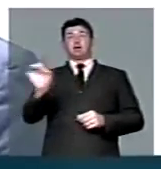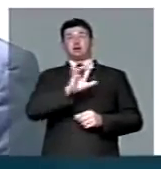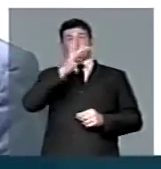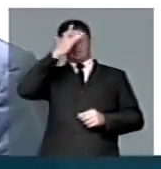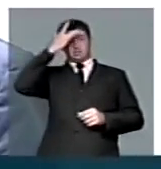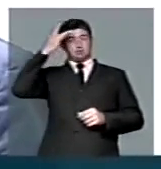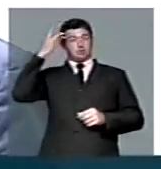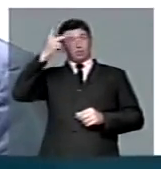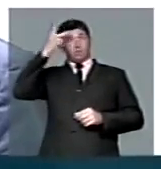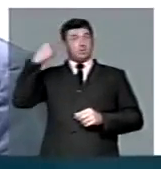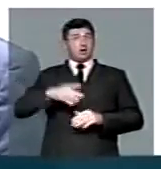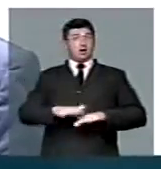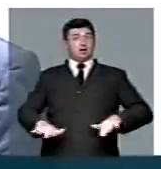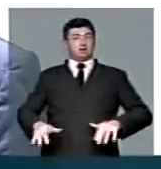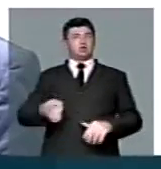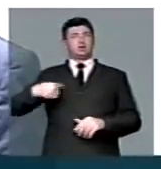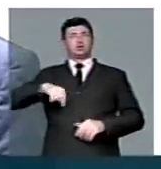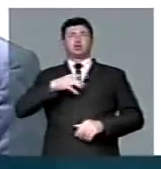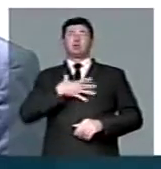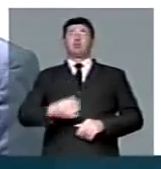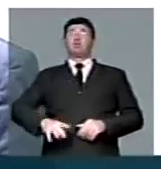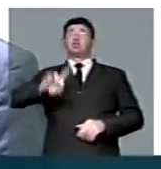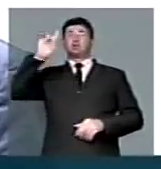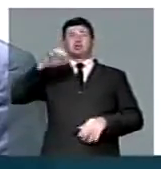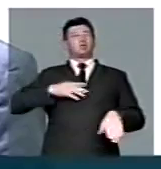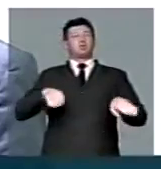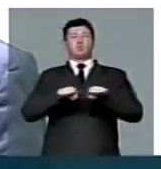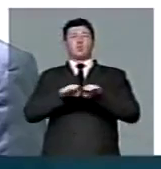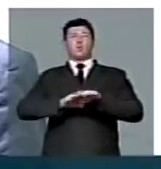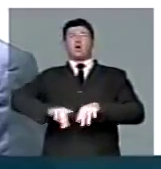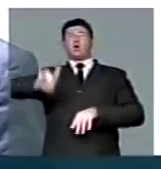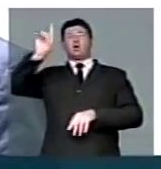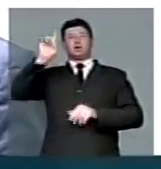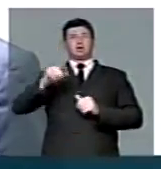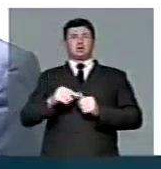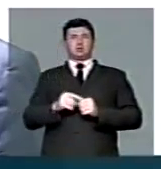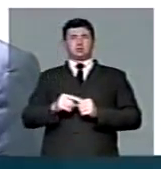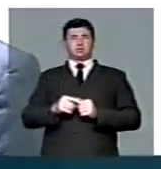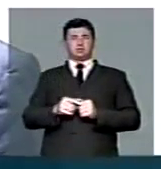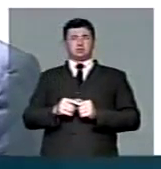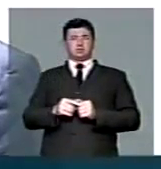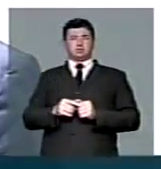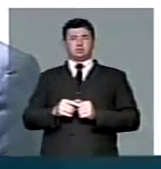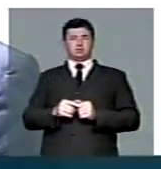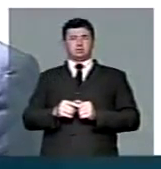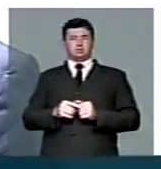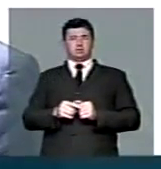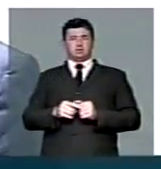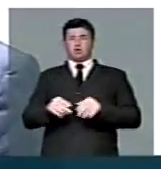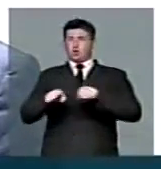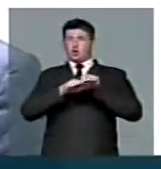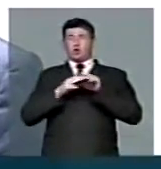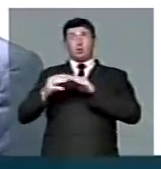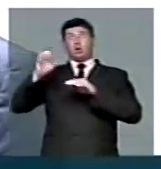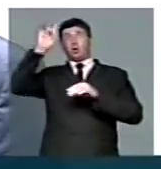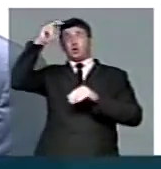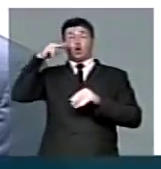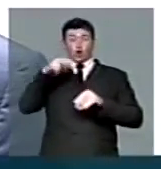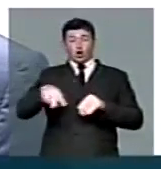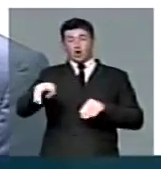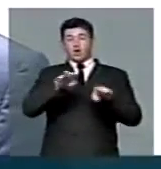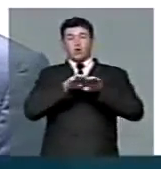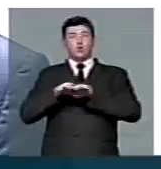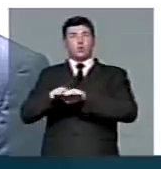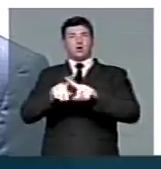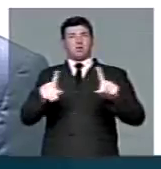ao ser humano. Somos filhos de Deus, somos iguais perante Deus e perante a lei. Mas, infelizmente, não somos iguais na